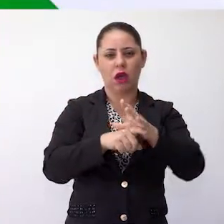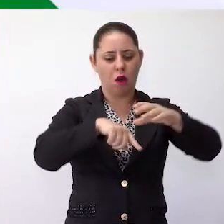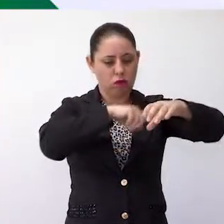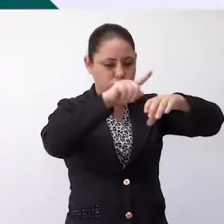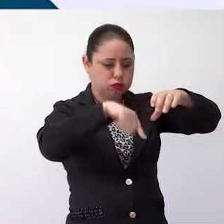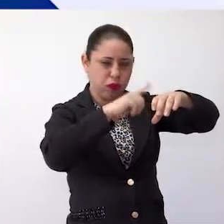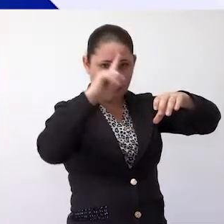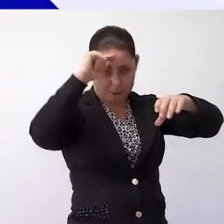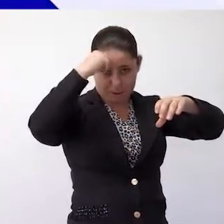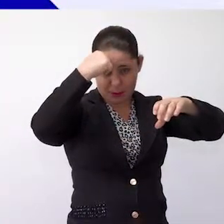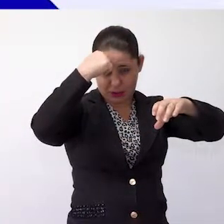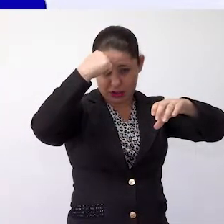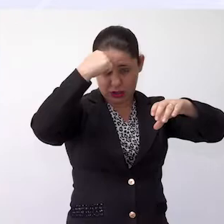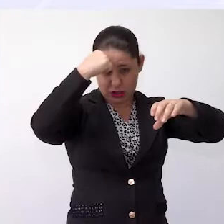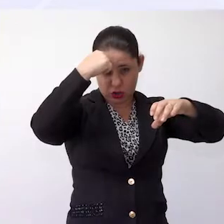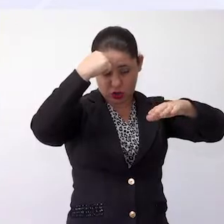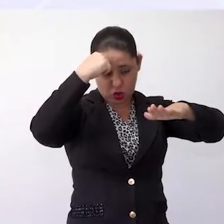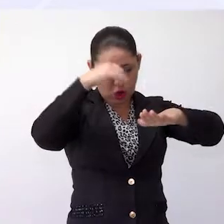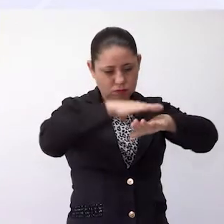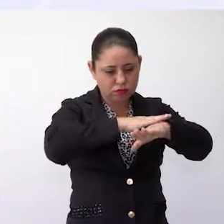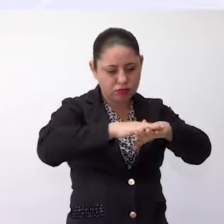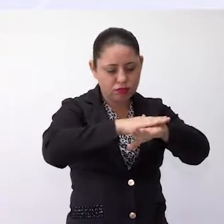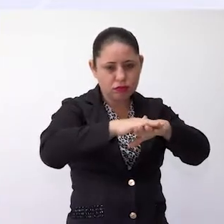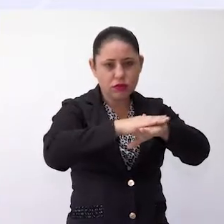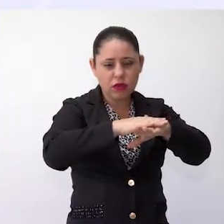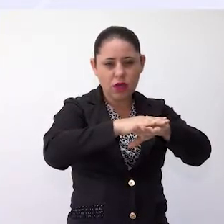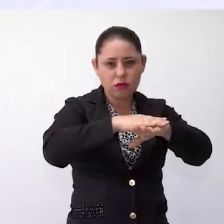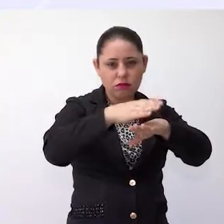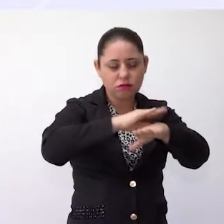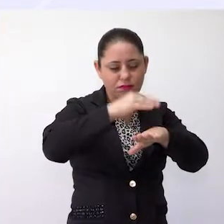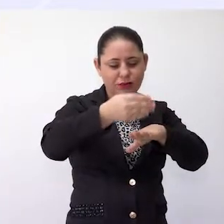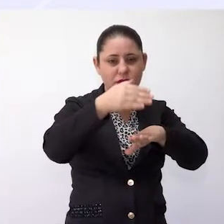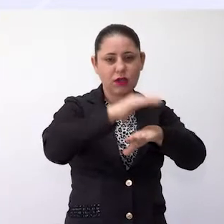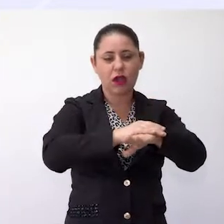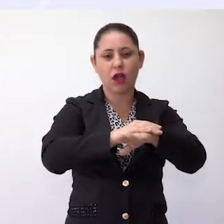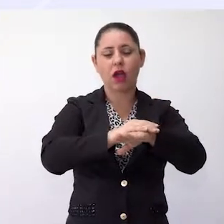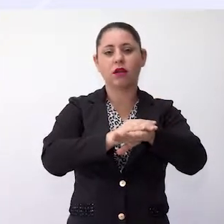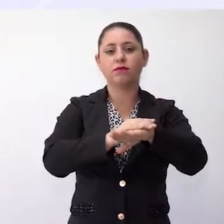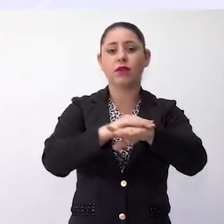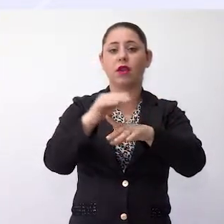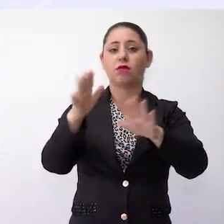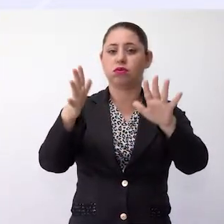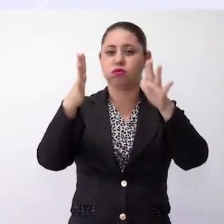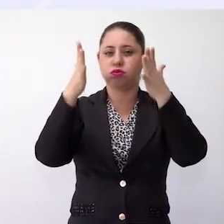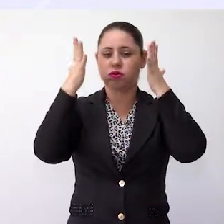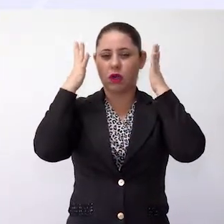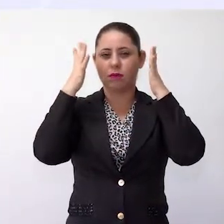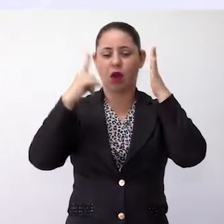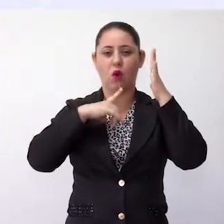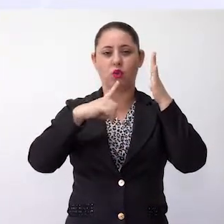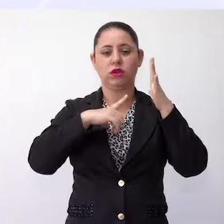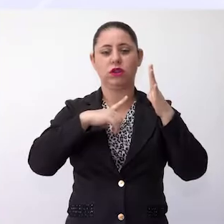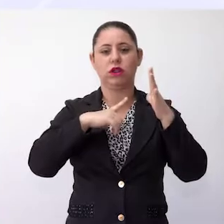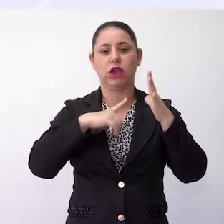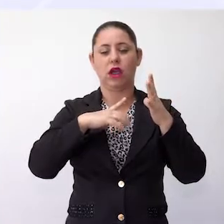pneu, no assoalho, caminhões tanque com